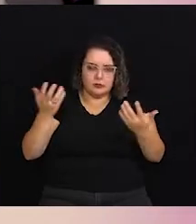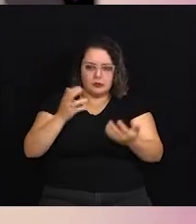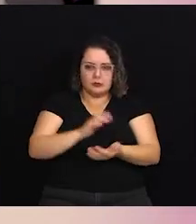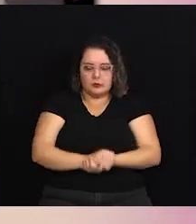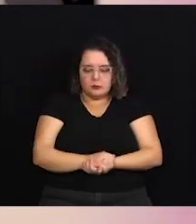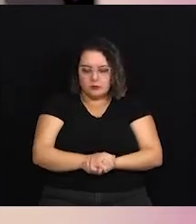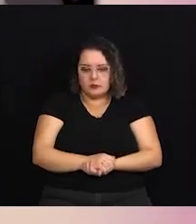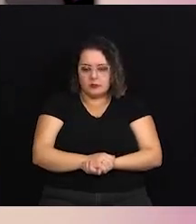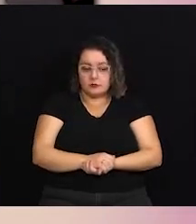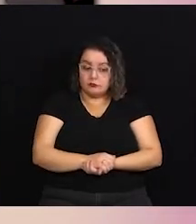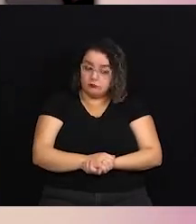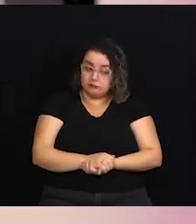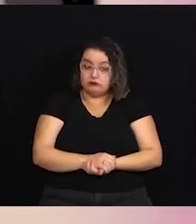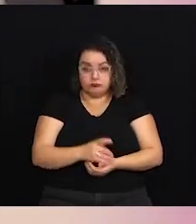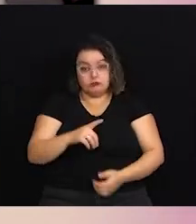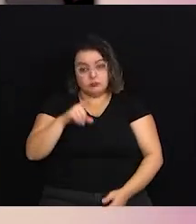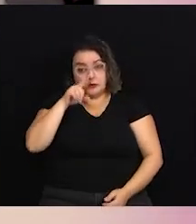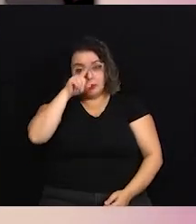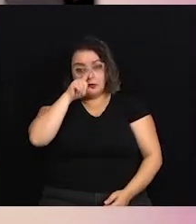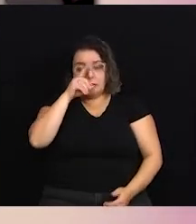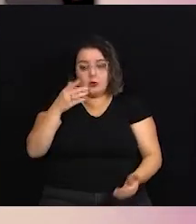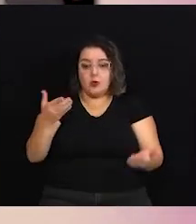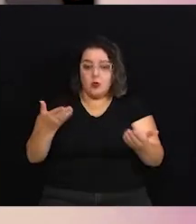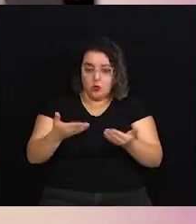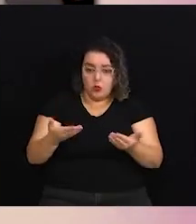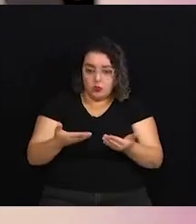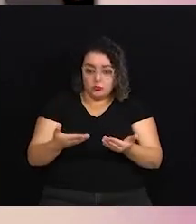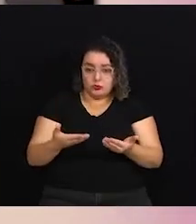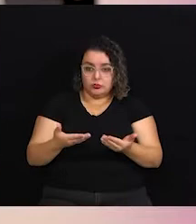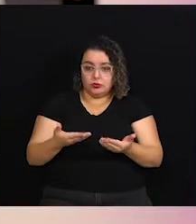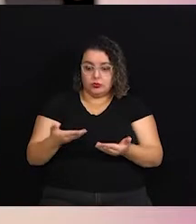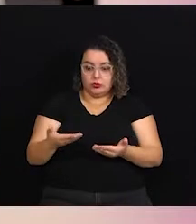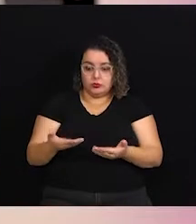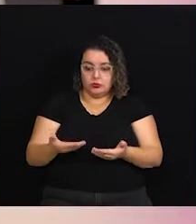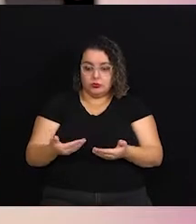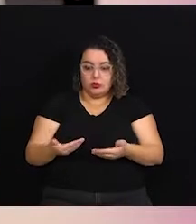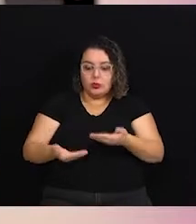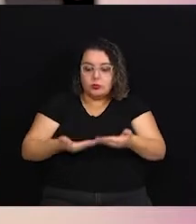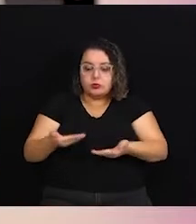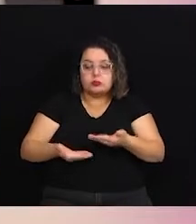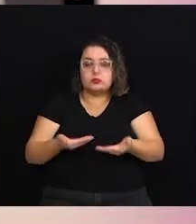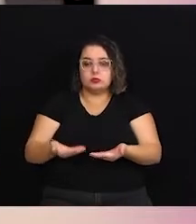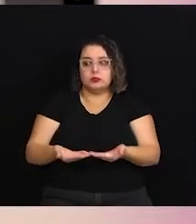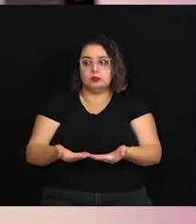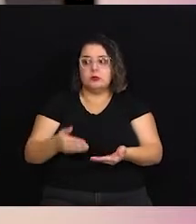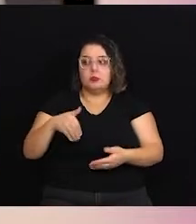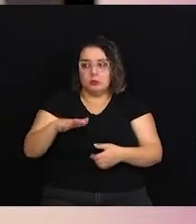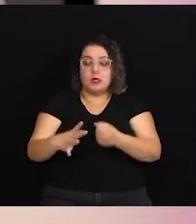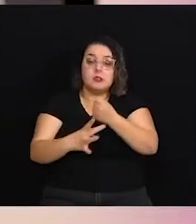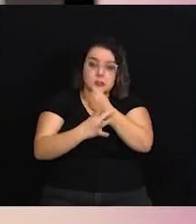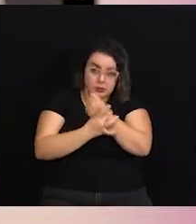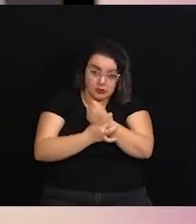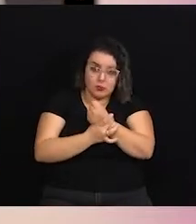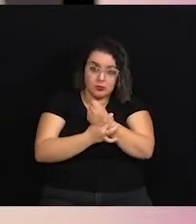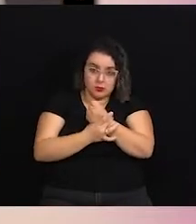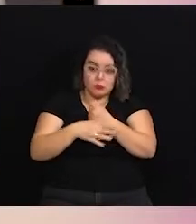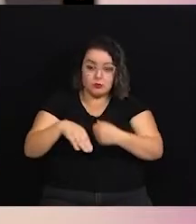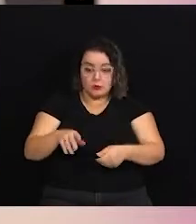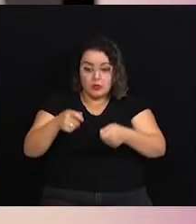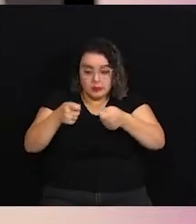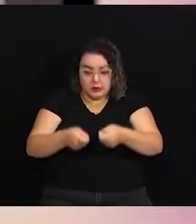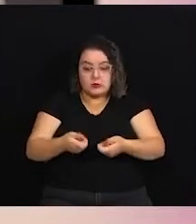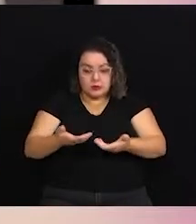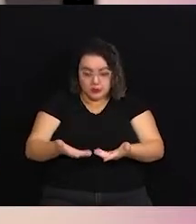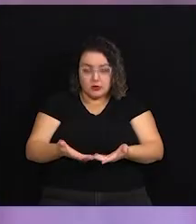pessoa os seus risco mais hoje o procedimento ela tá muito mais segura é muito